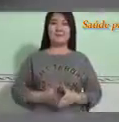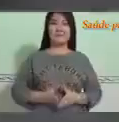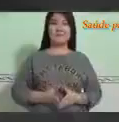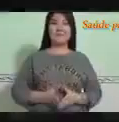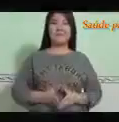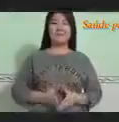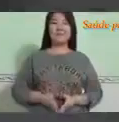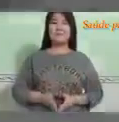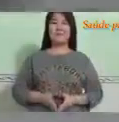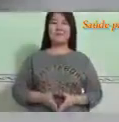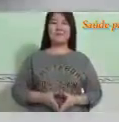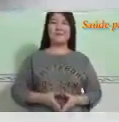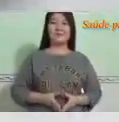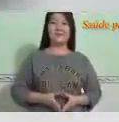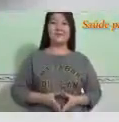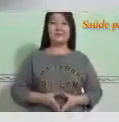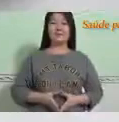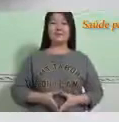A